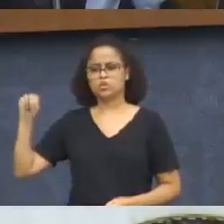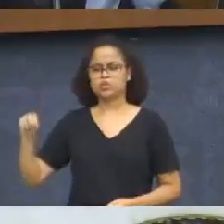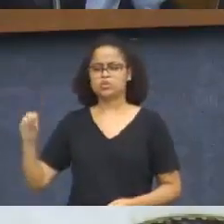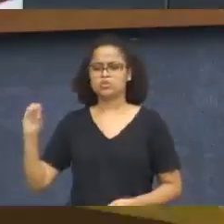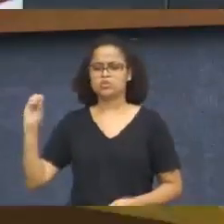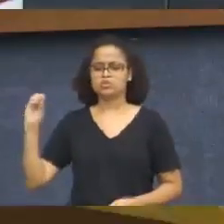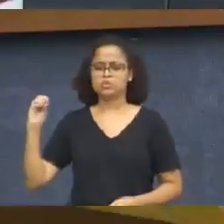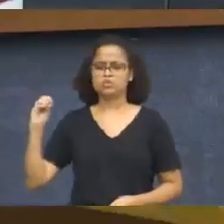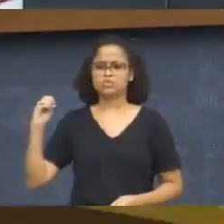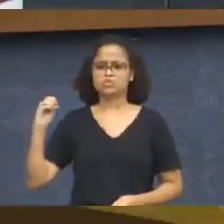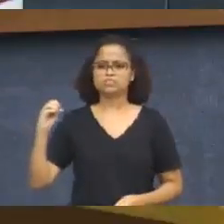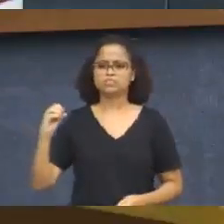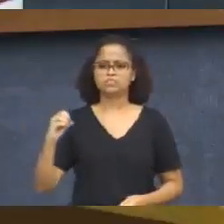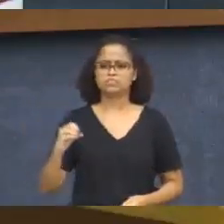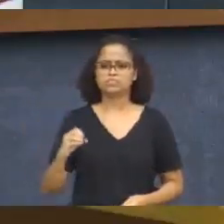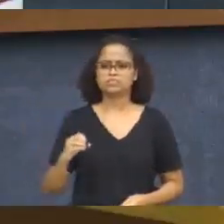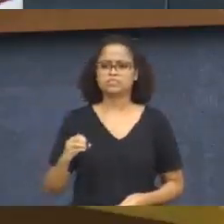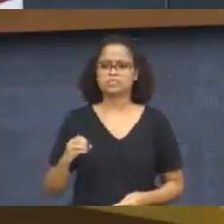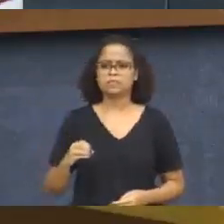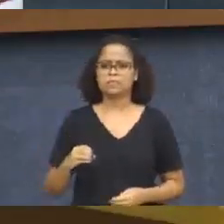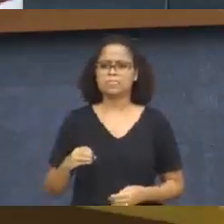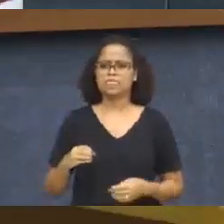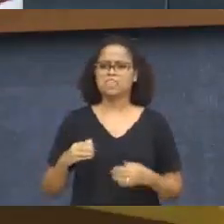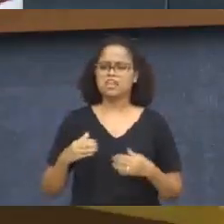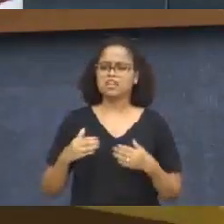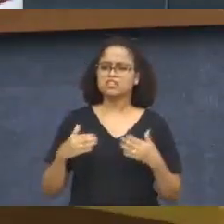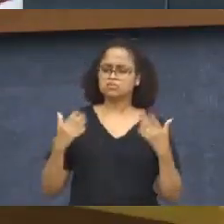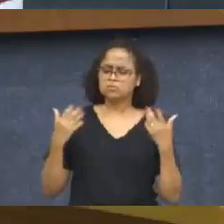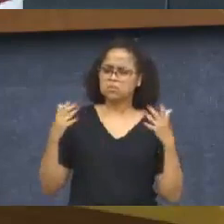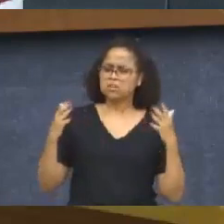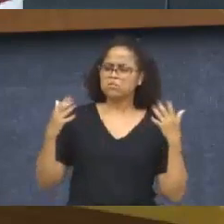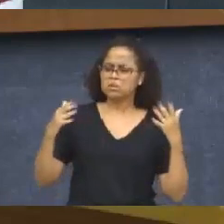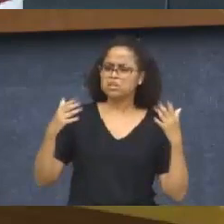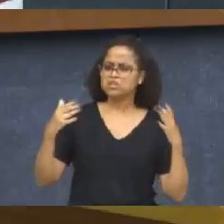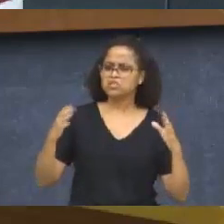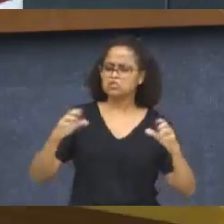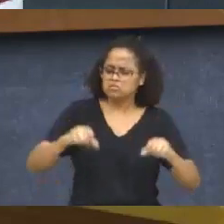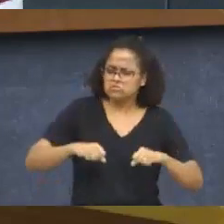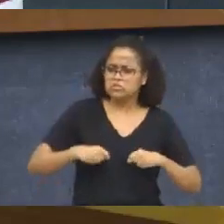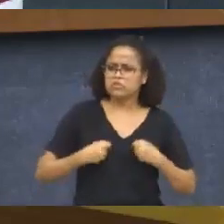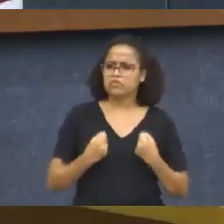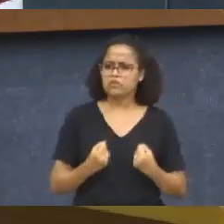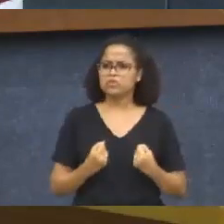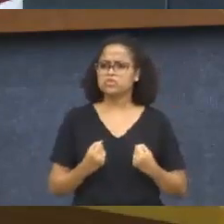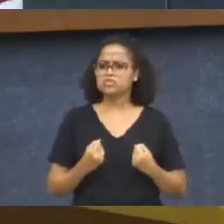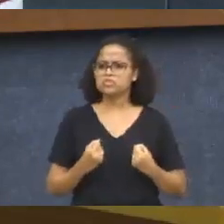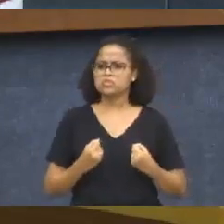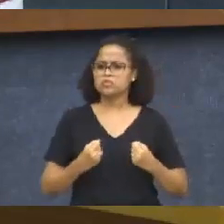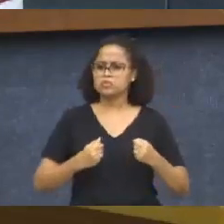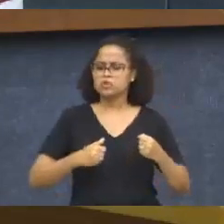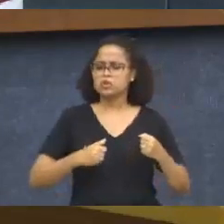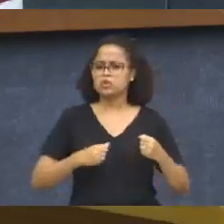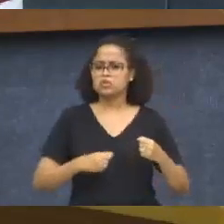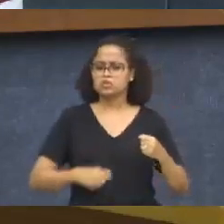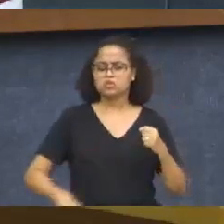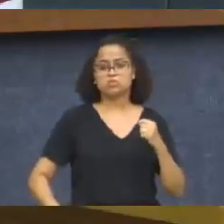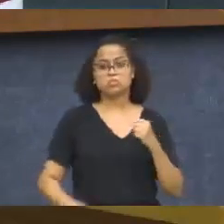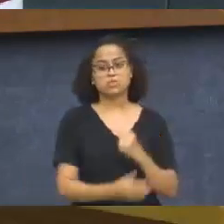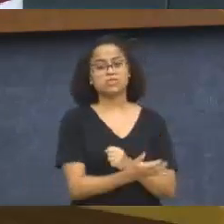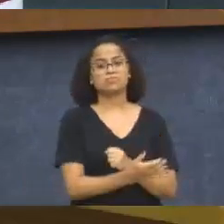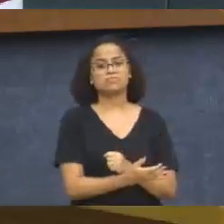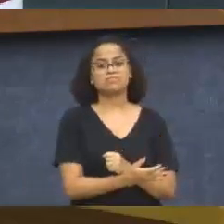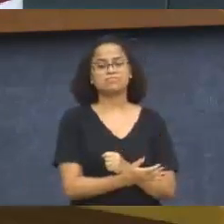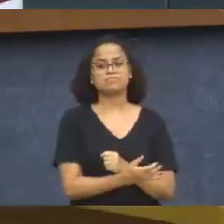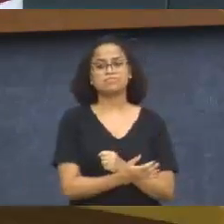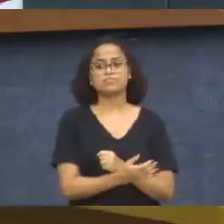A gente sauda todos os esforços, Gabriel e colegas, para iniciativas de combate à corrupção, de controle interno. Mas duas questões.